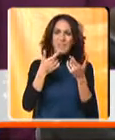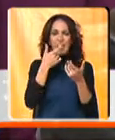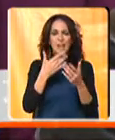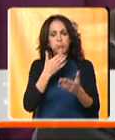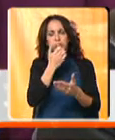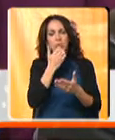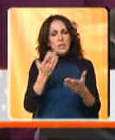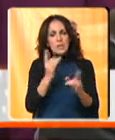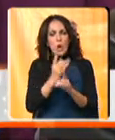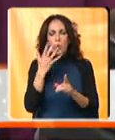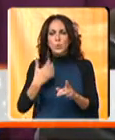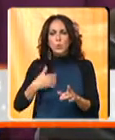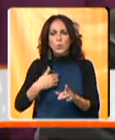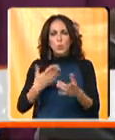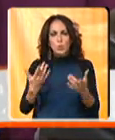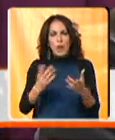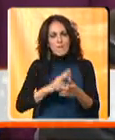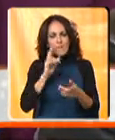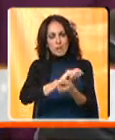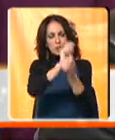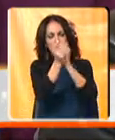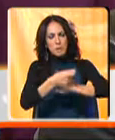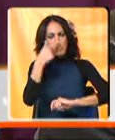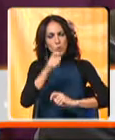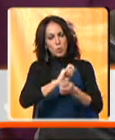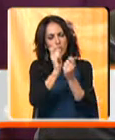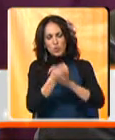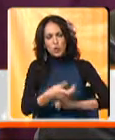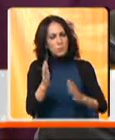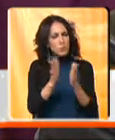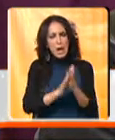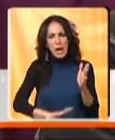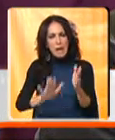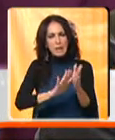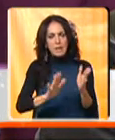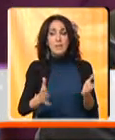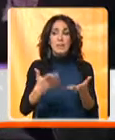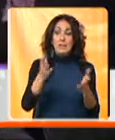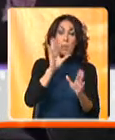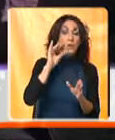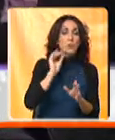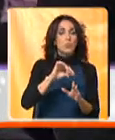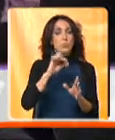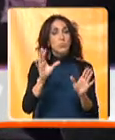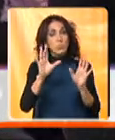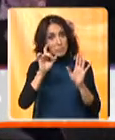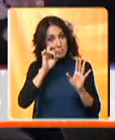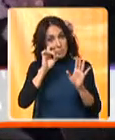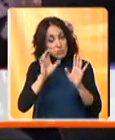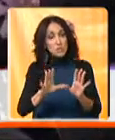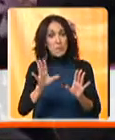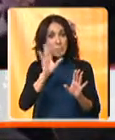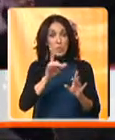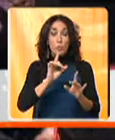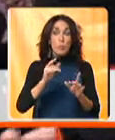temos muito prazer e muito orgulho no que fazemos. Ver a transformação, não é? Mas estava a dizer que para que um adulto não chegue a este ponto, há que investir